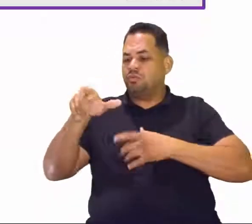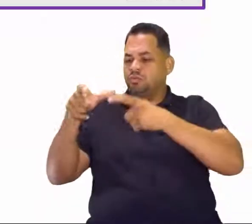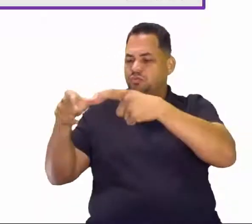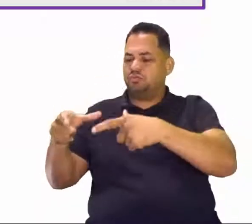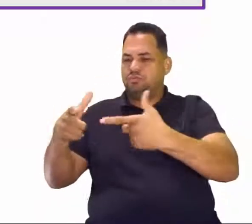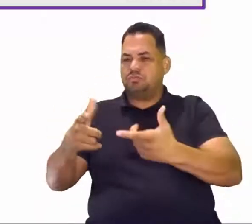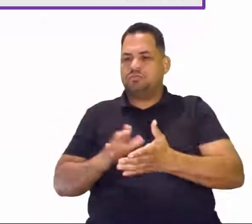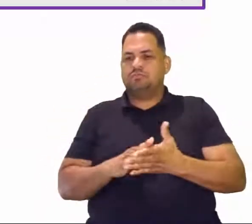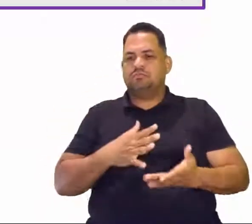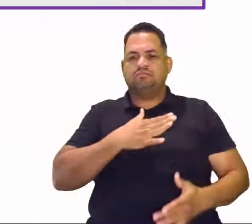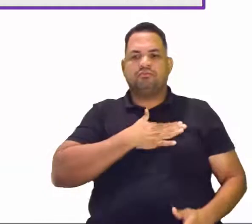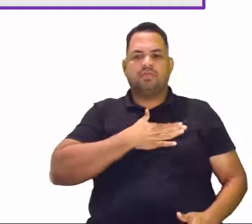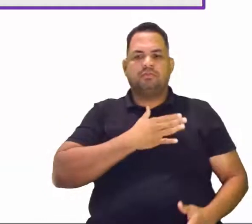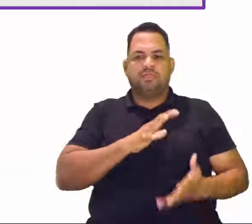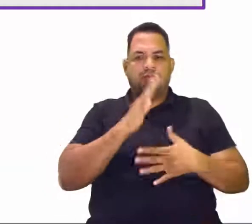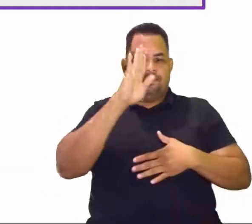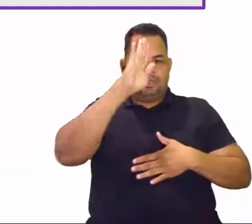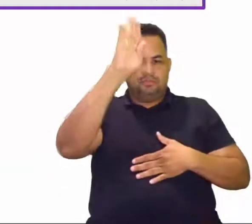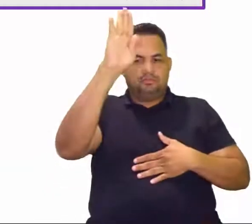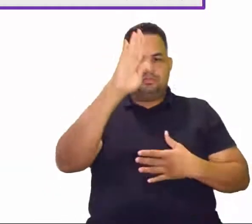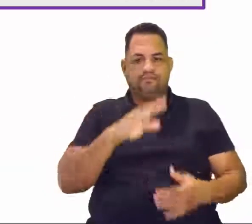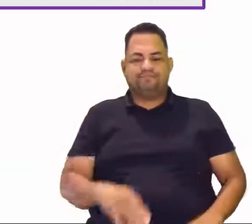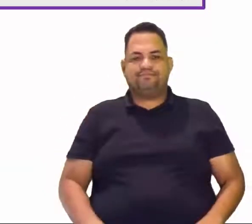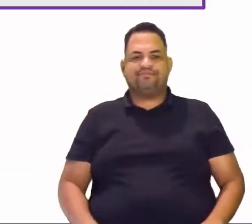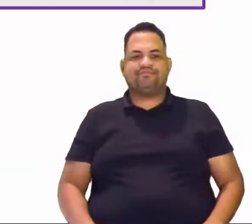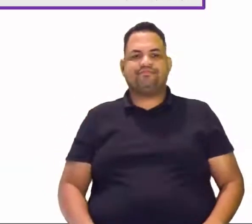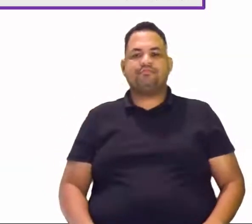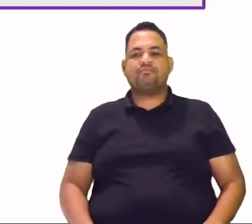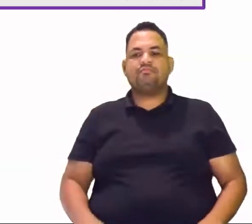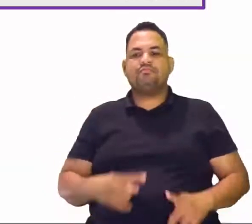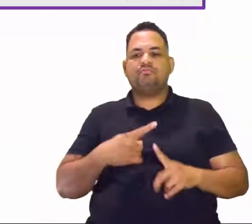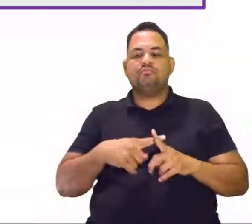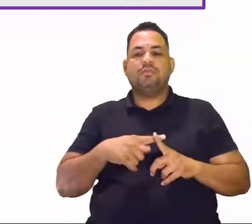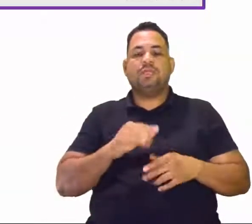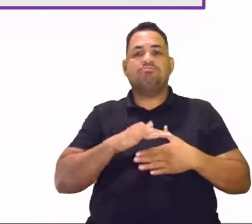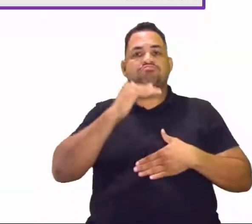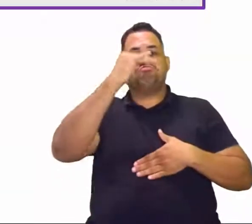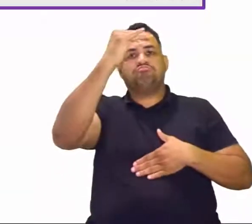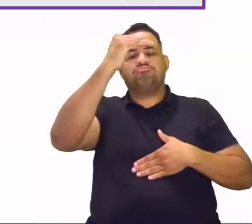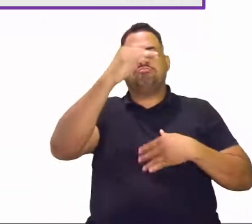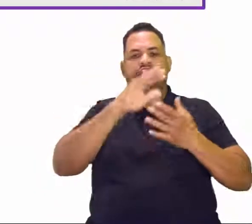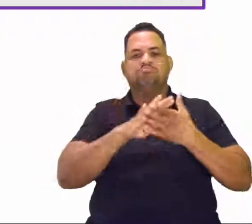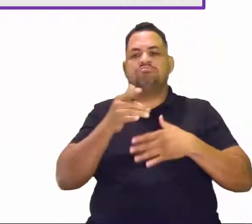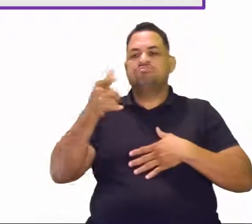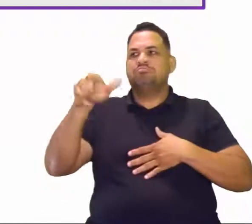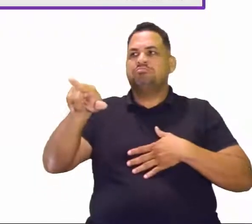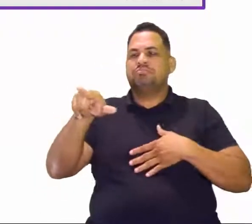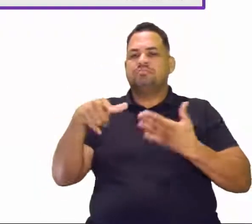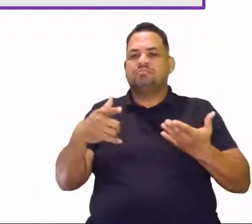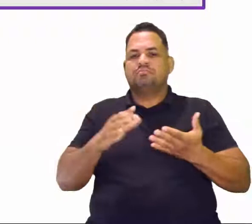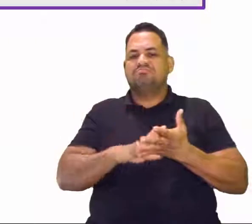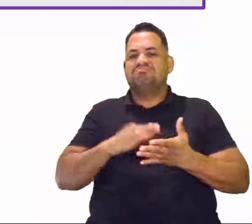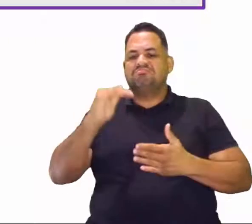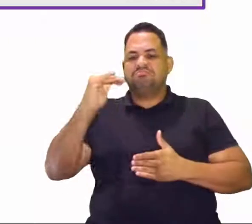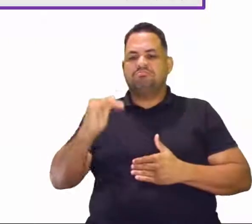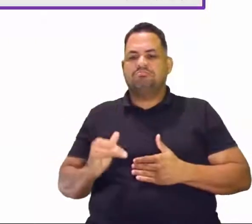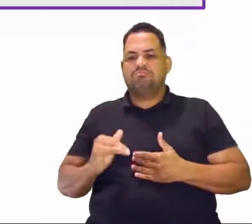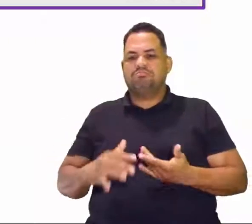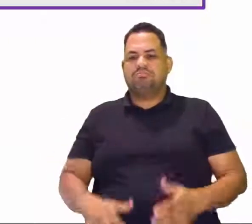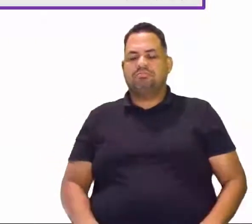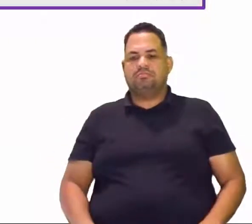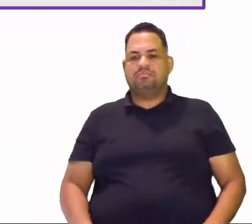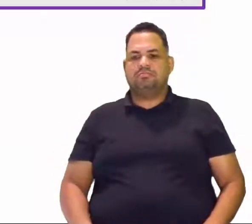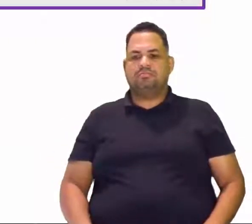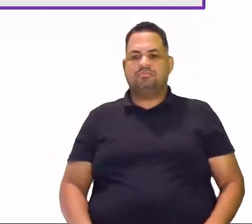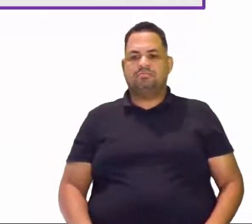e que a minha tá no centro né tá no centro porque superior o resto e é inferior né